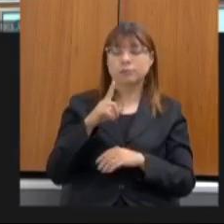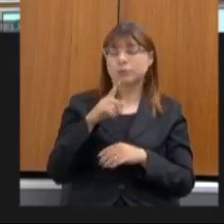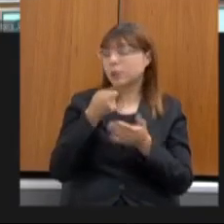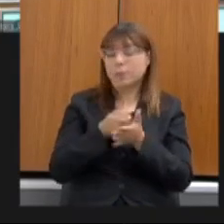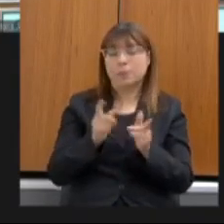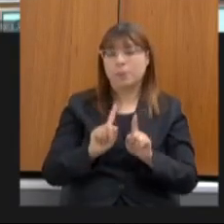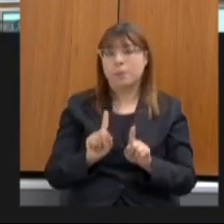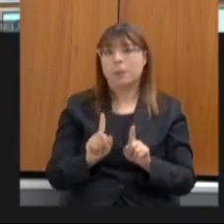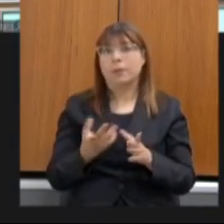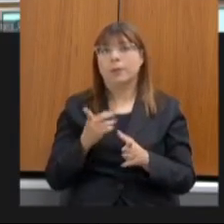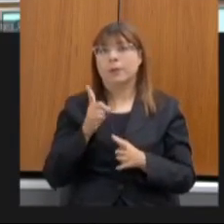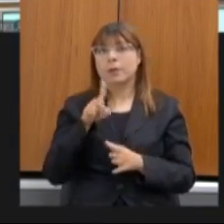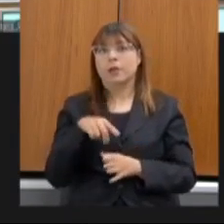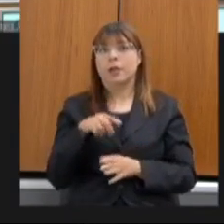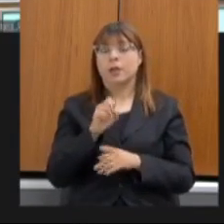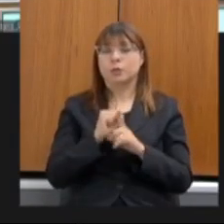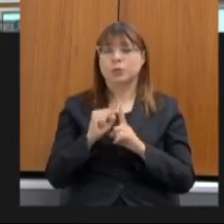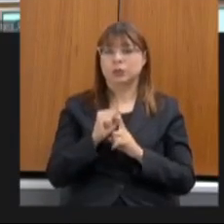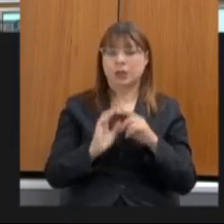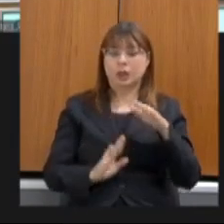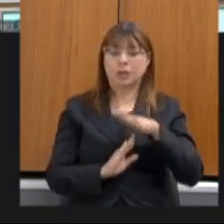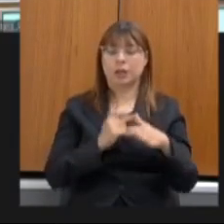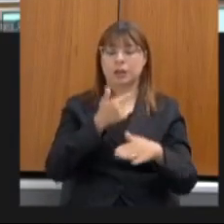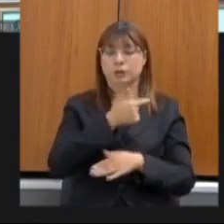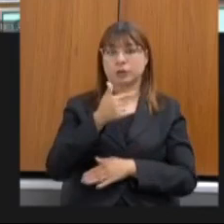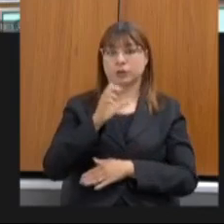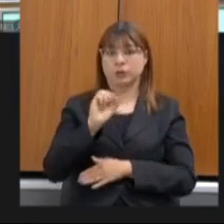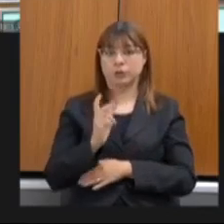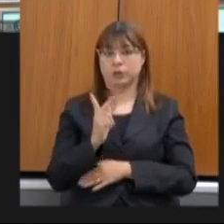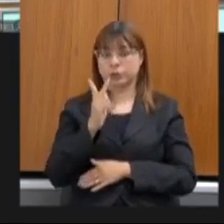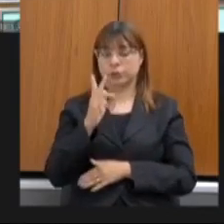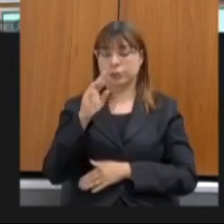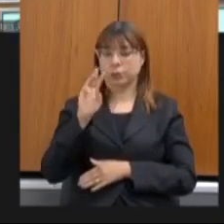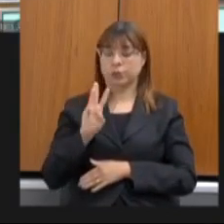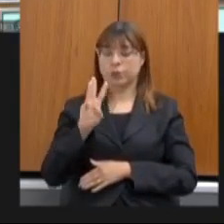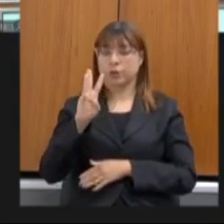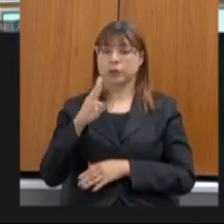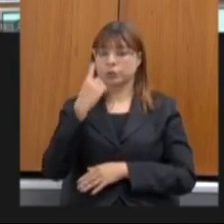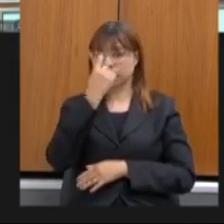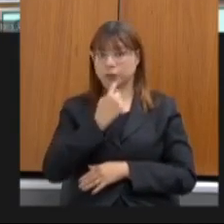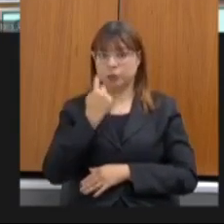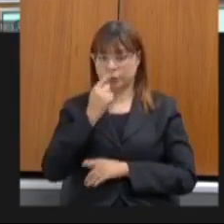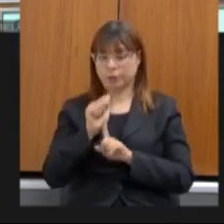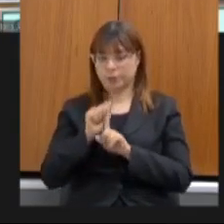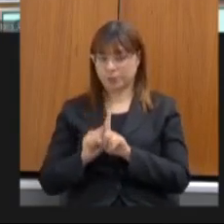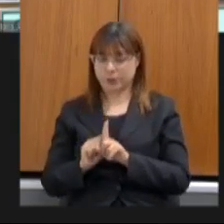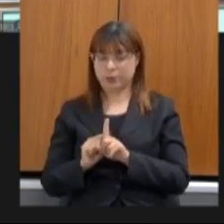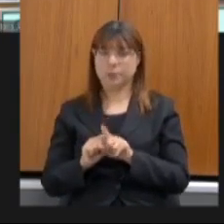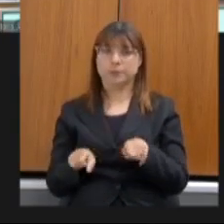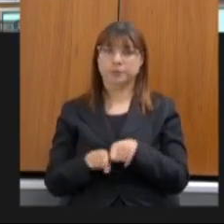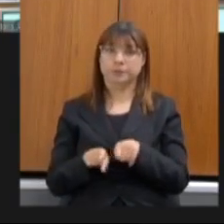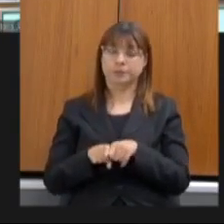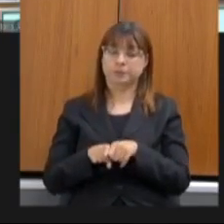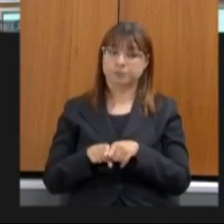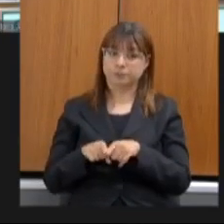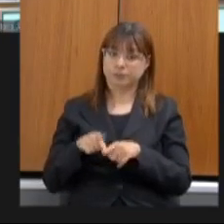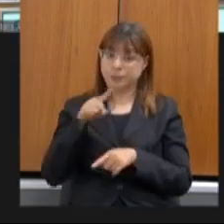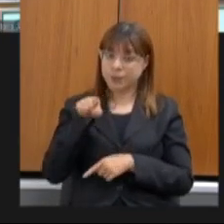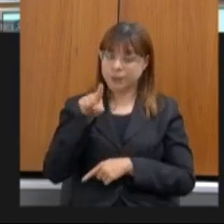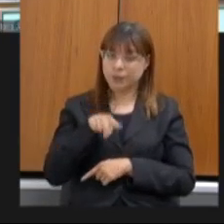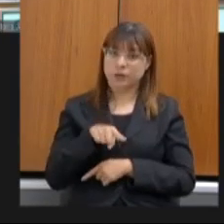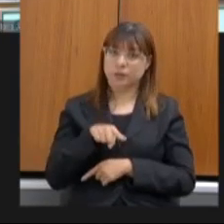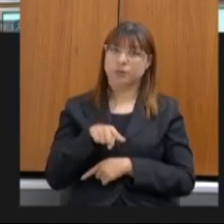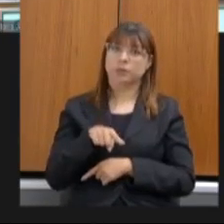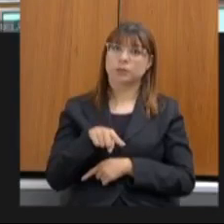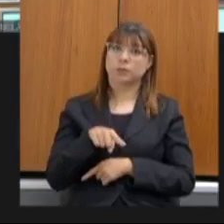é de energia elétrica para quem consome até 220 kg Sora por mês suspensão do corte até o final do